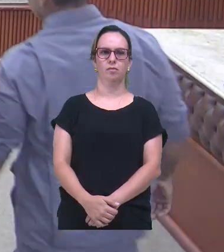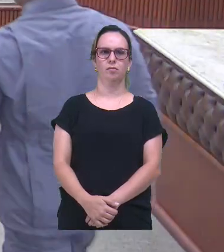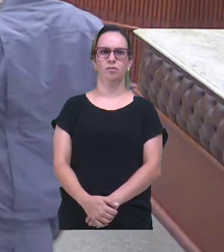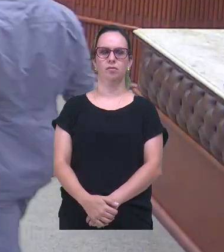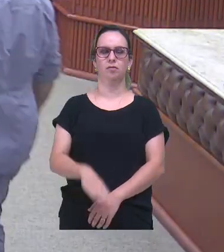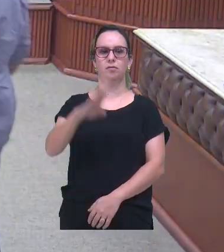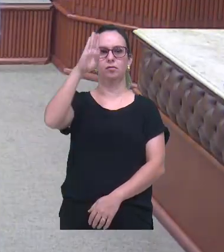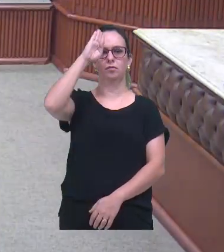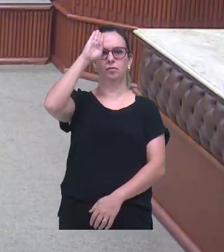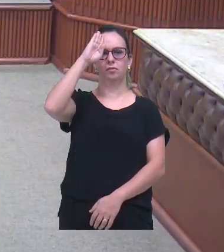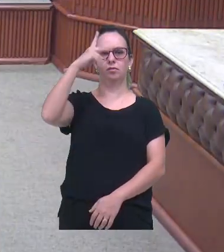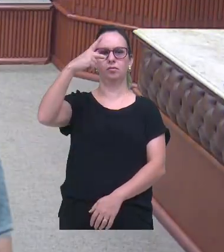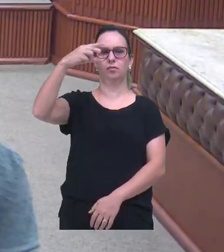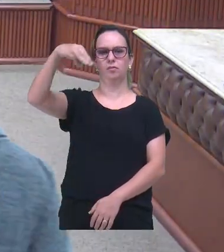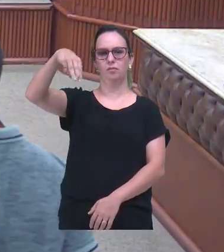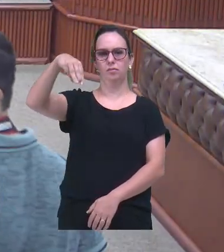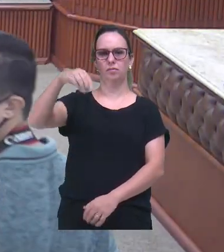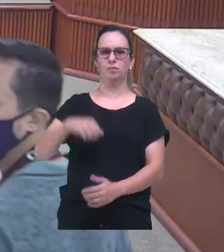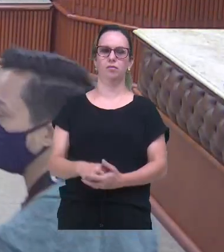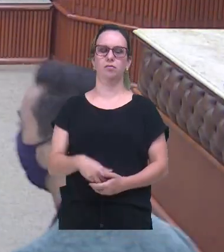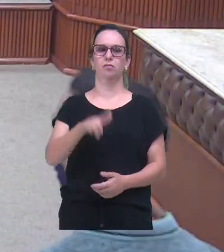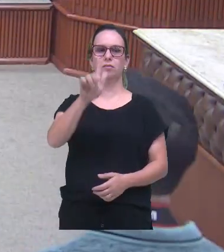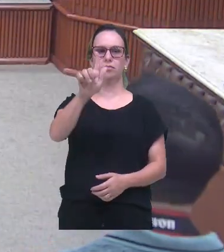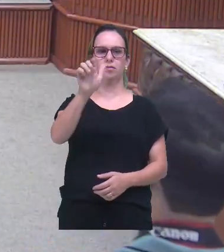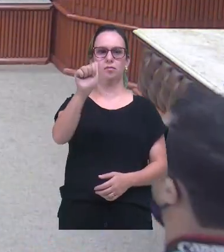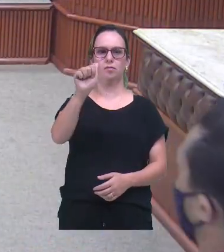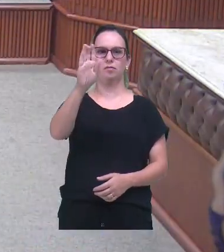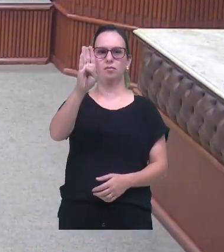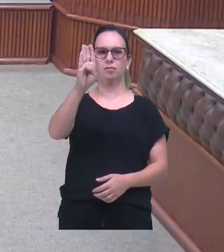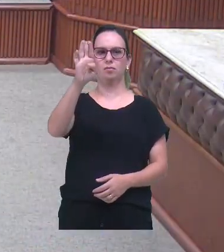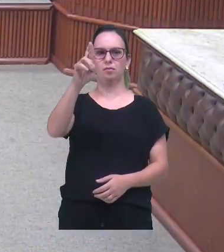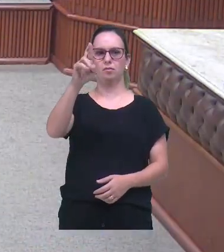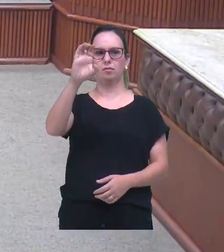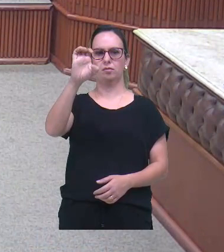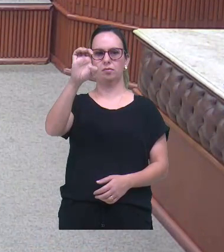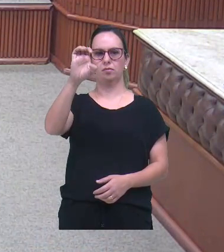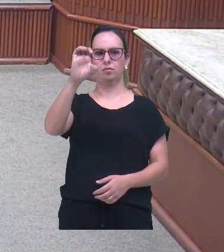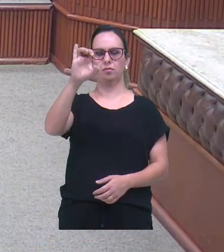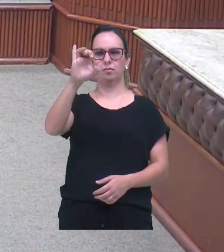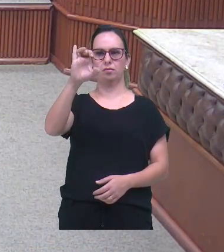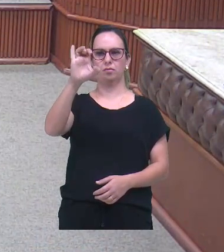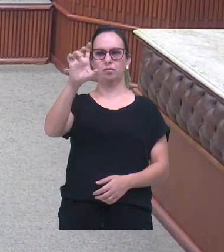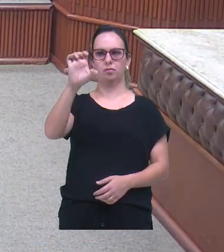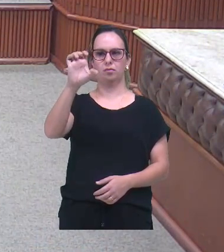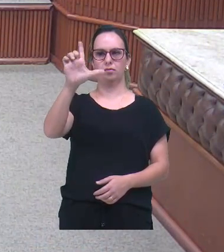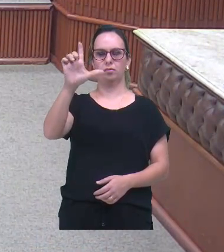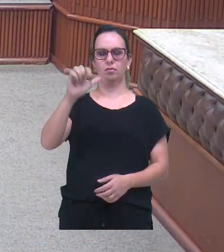Soldado PM Gabriel Campos de Lima, do Policiamento Ambiental.